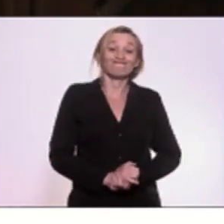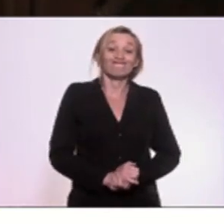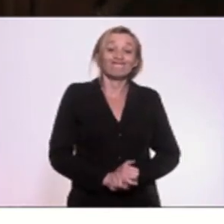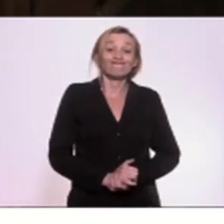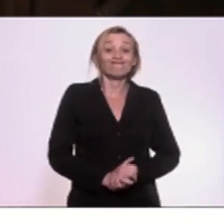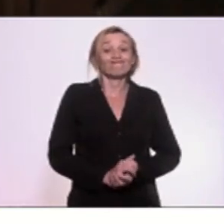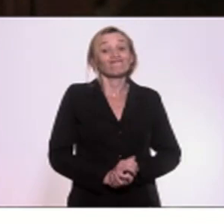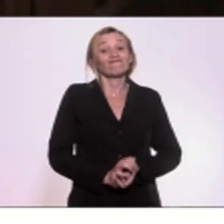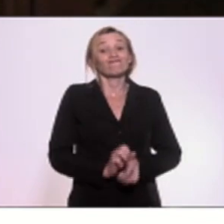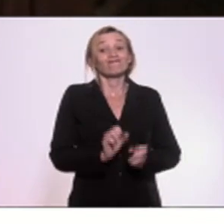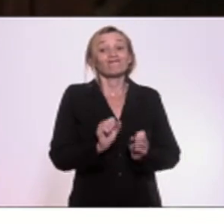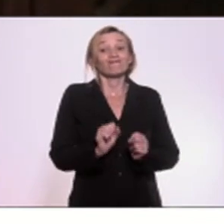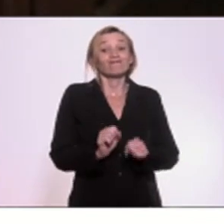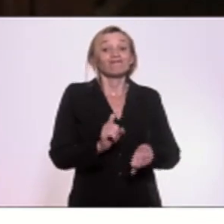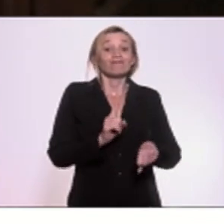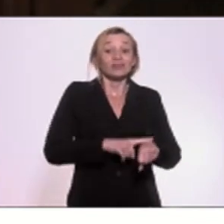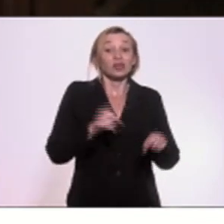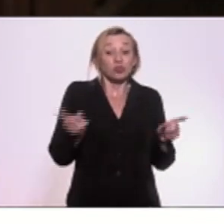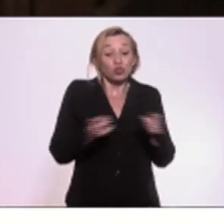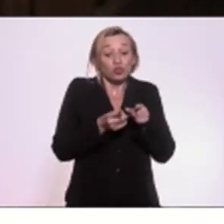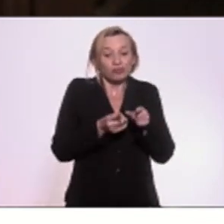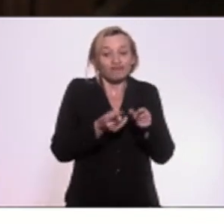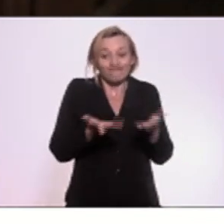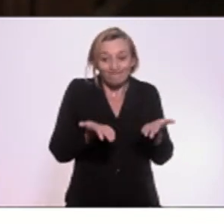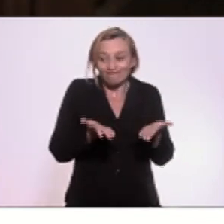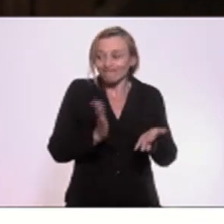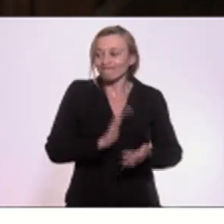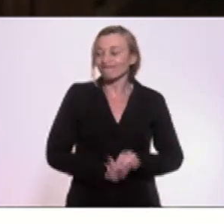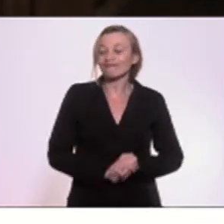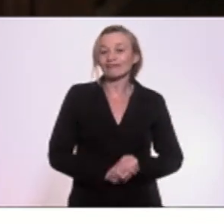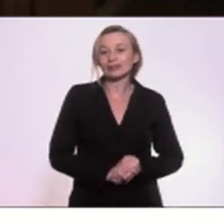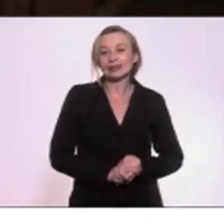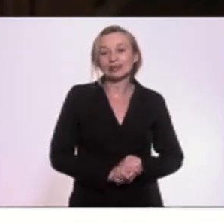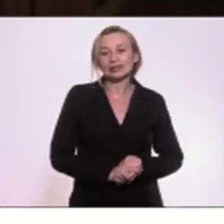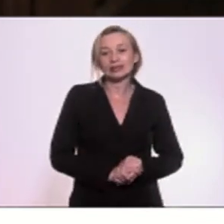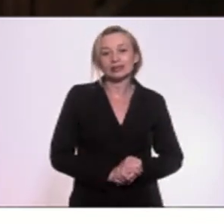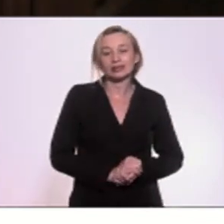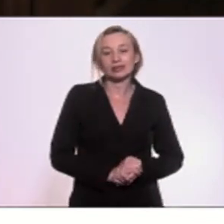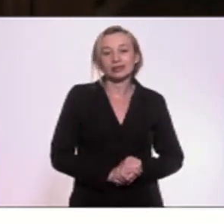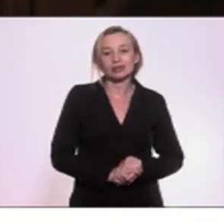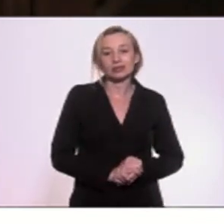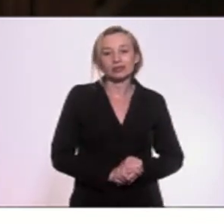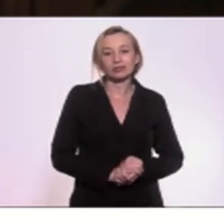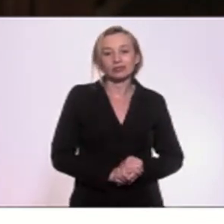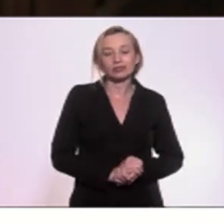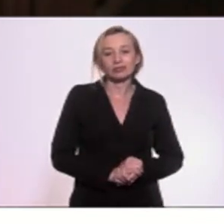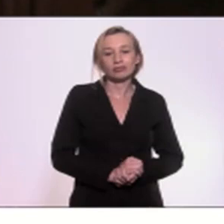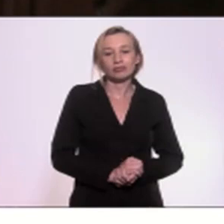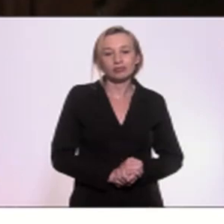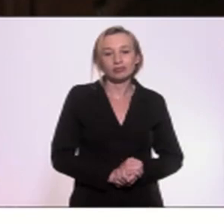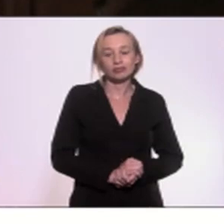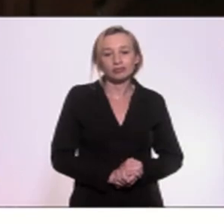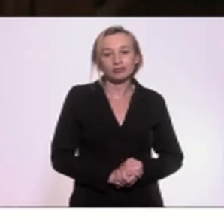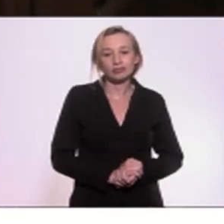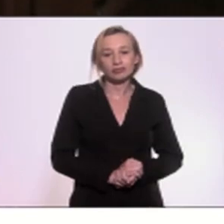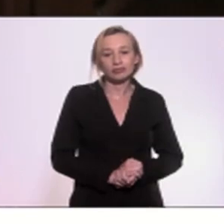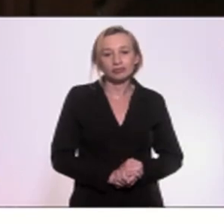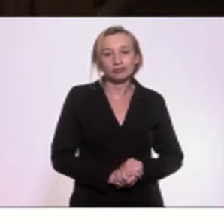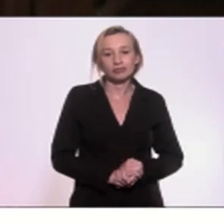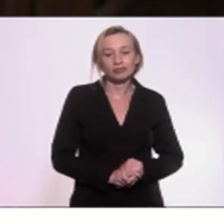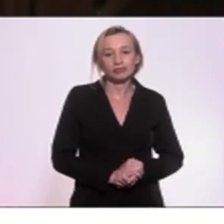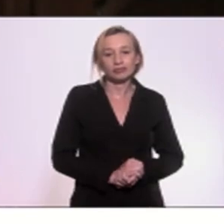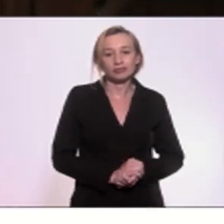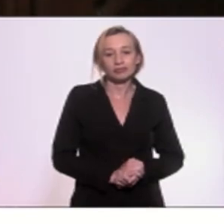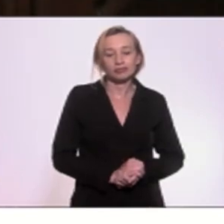talvez seja muito curto, né? E isso é que dinamiza